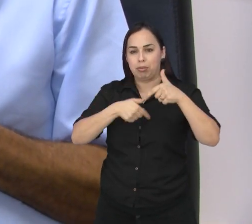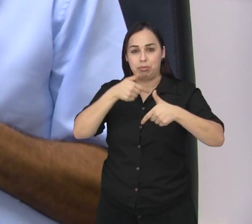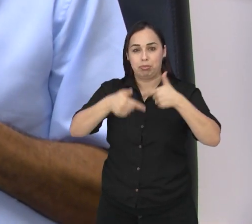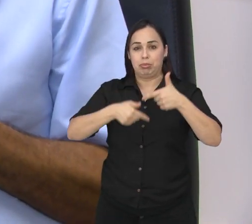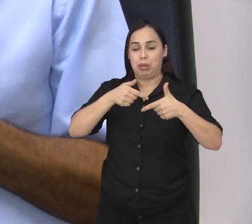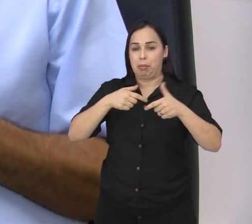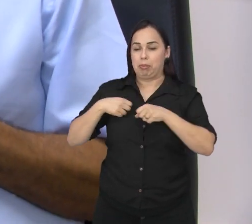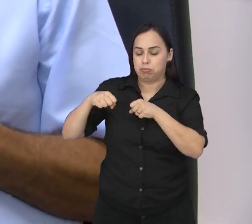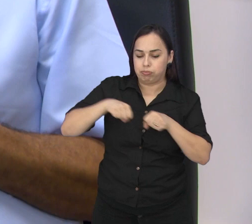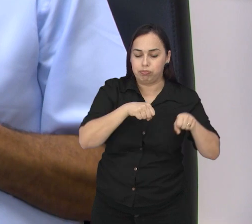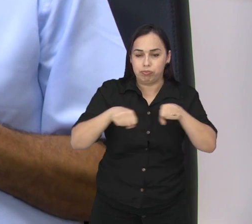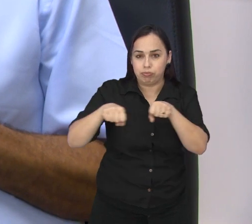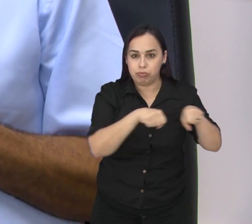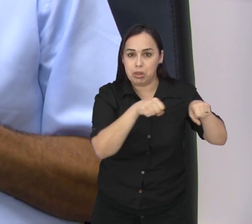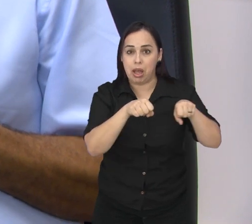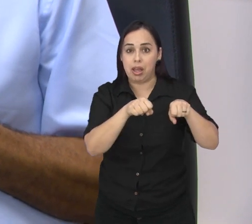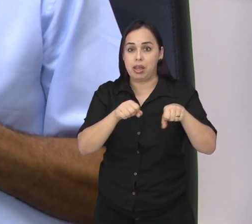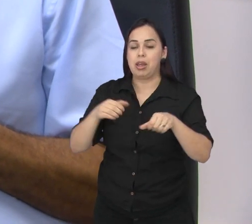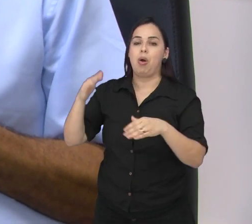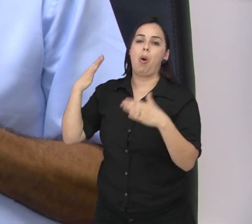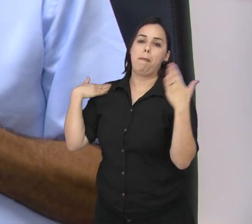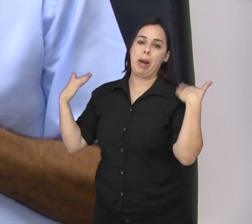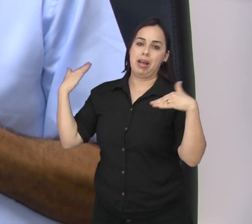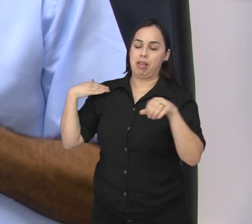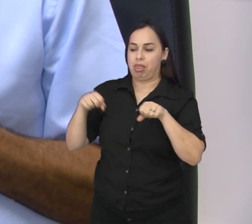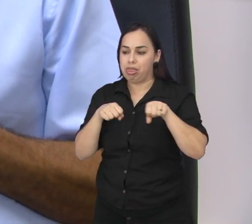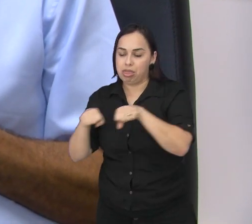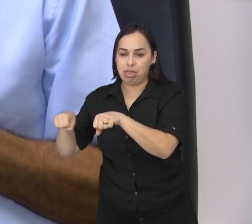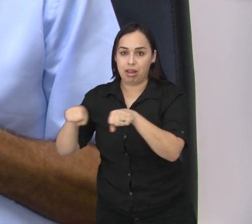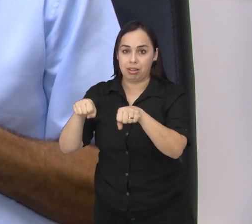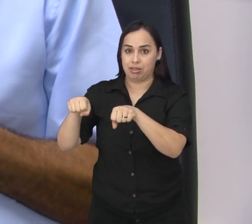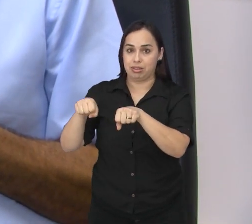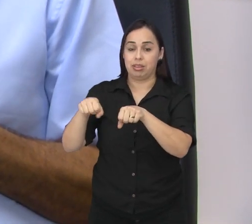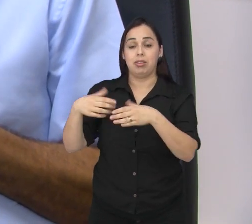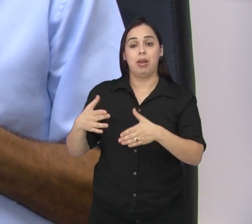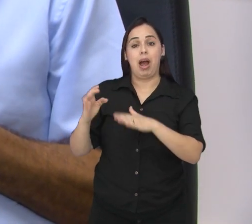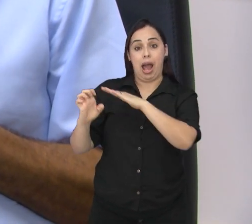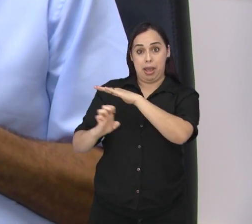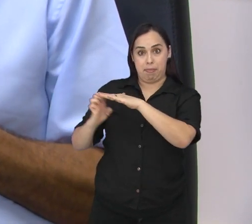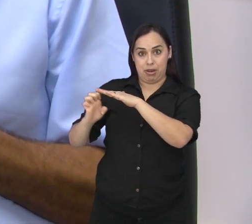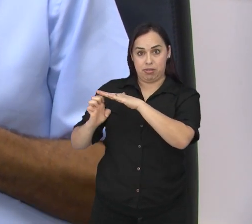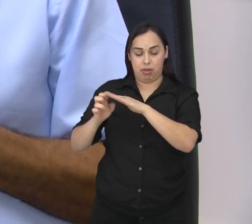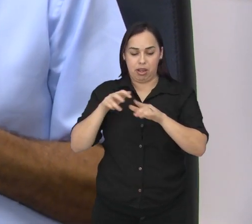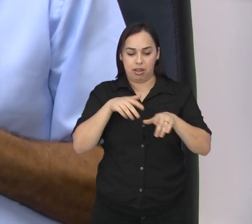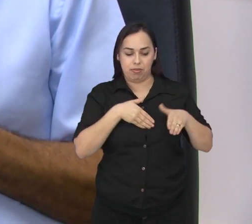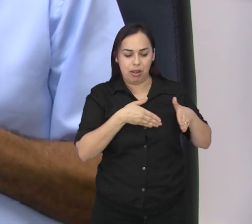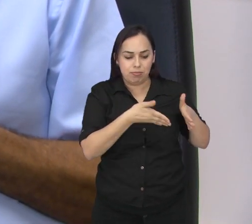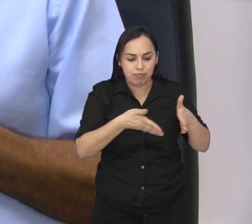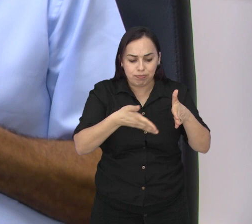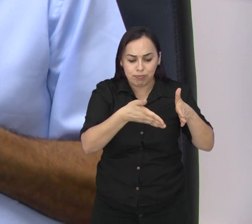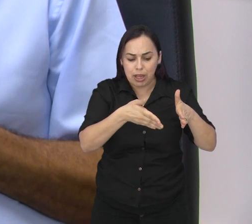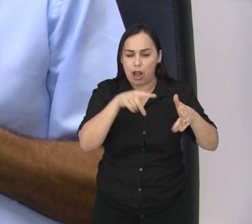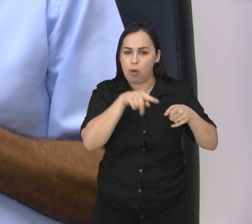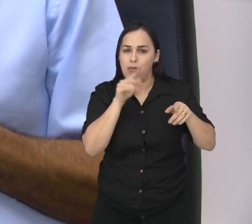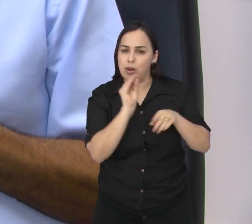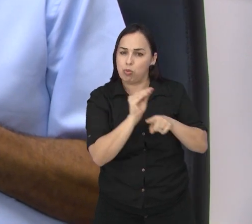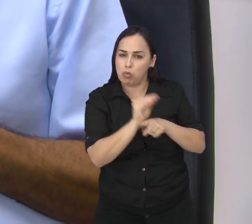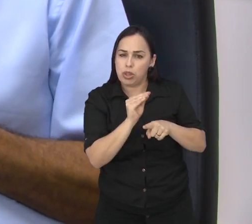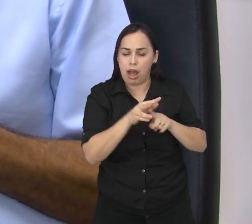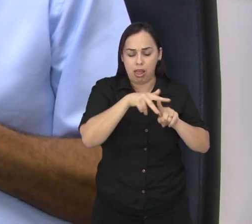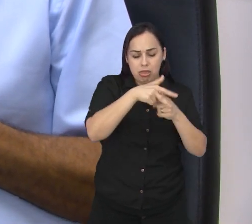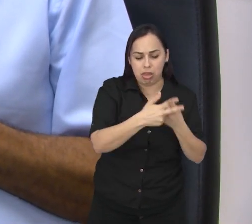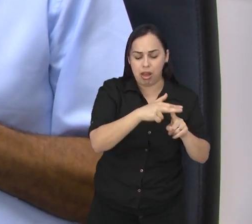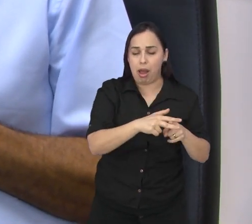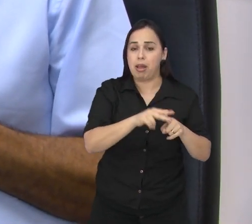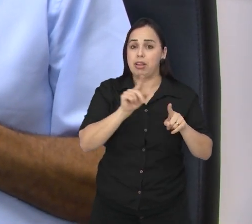para o lazer. E a empresa que vai cuidar da ciclovia ao longo do trecho, ela pode fazer seus anúncios,